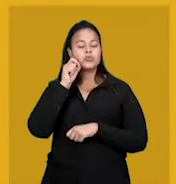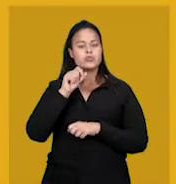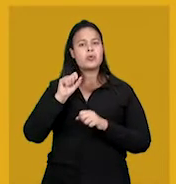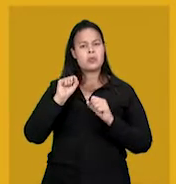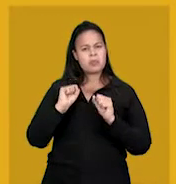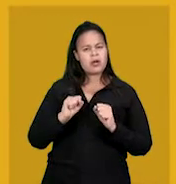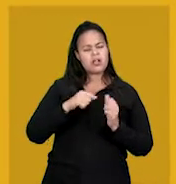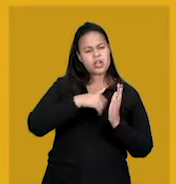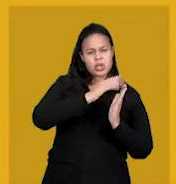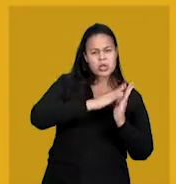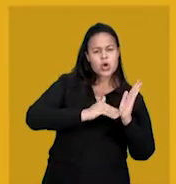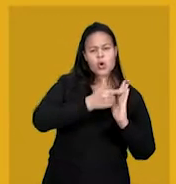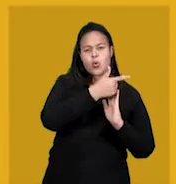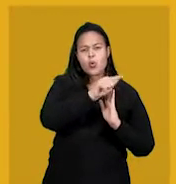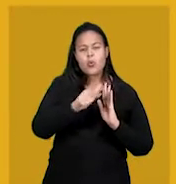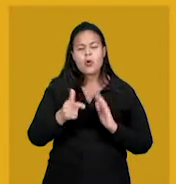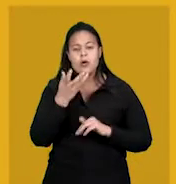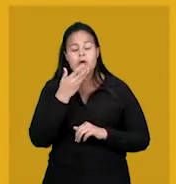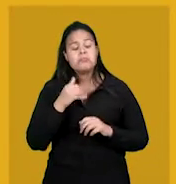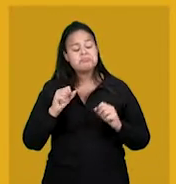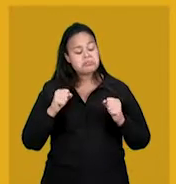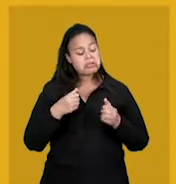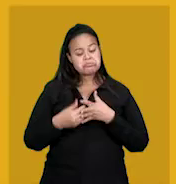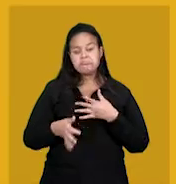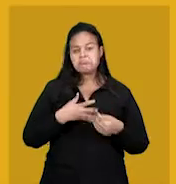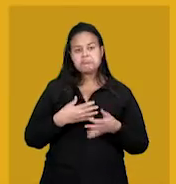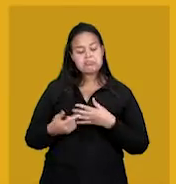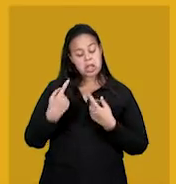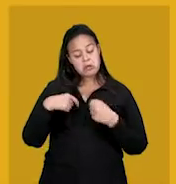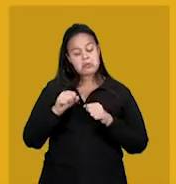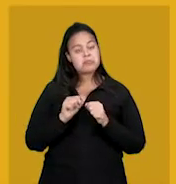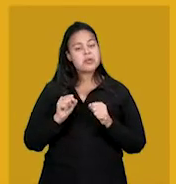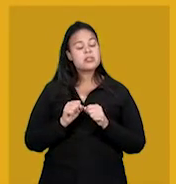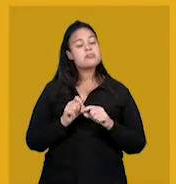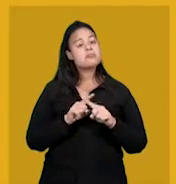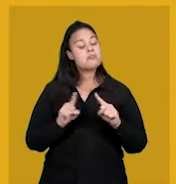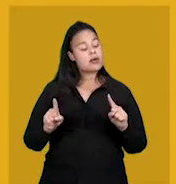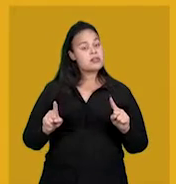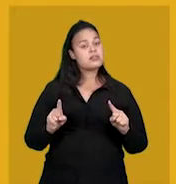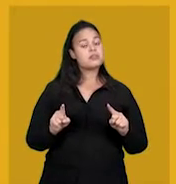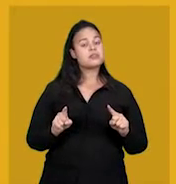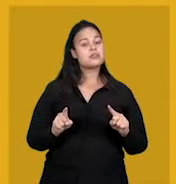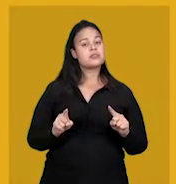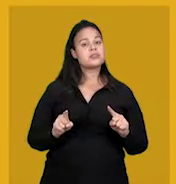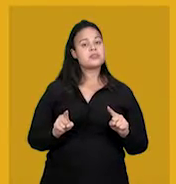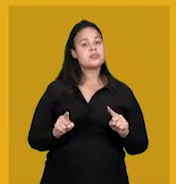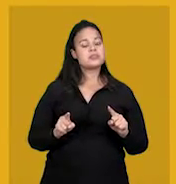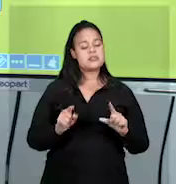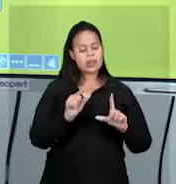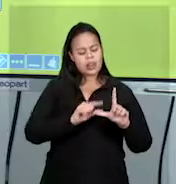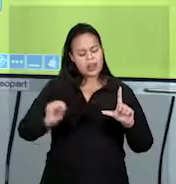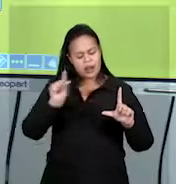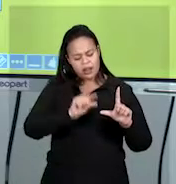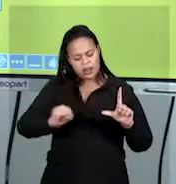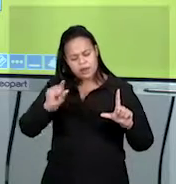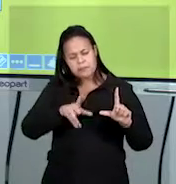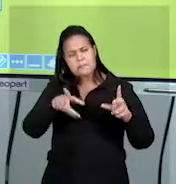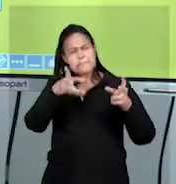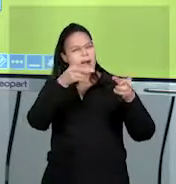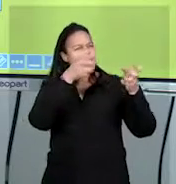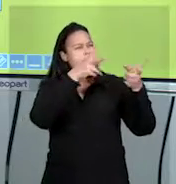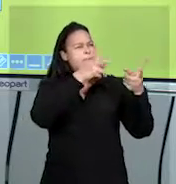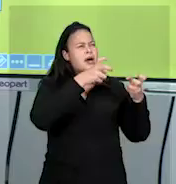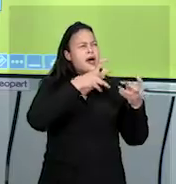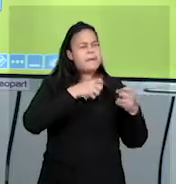cor? Poderia. Se eu estou fazendo um mapa, eu coloco a cor que eu quiser. Agora, meu mapa vai ficar bem legível se eu colocar o oceano